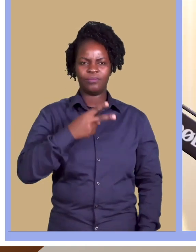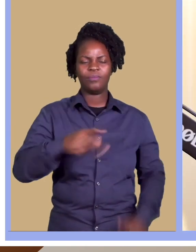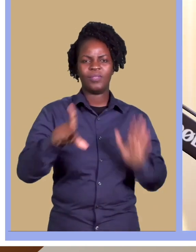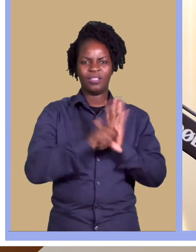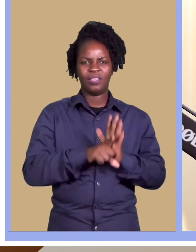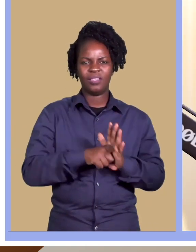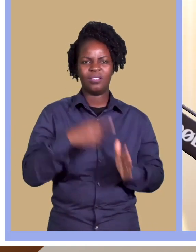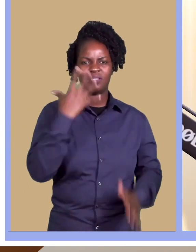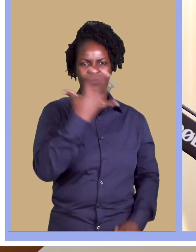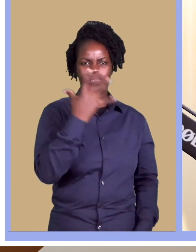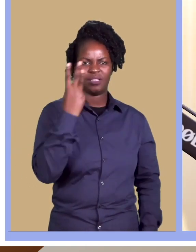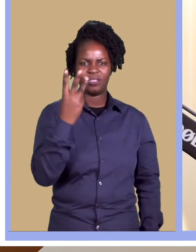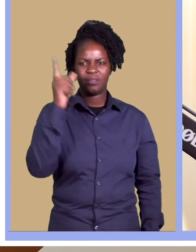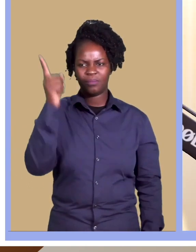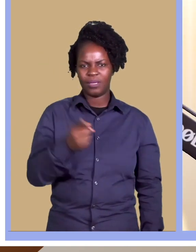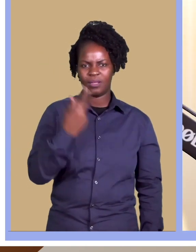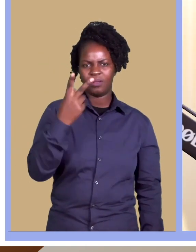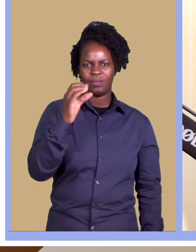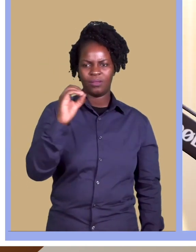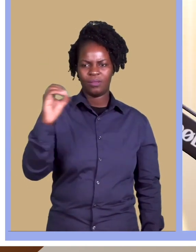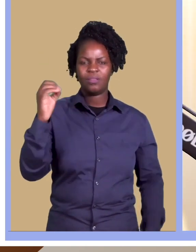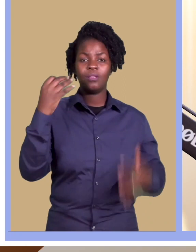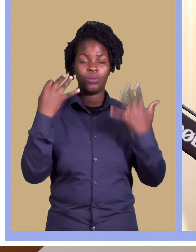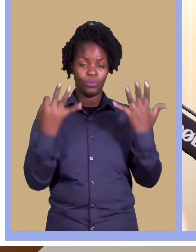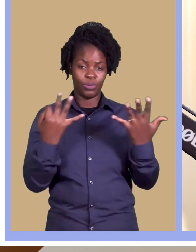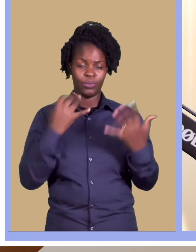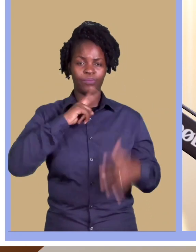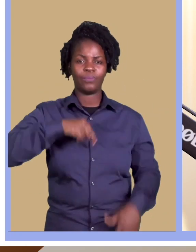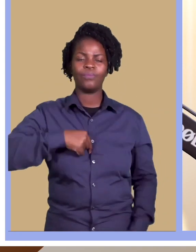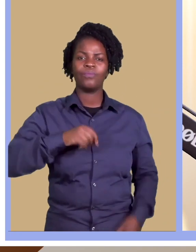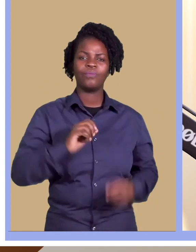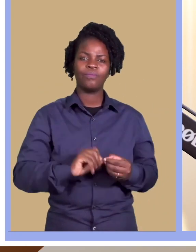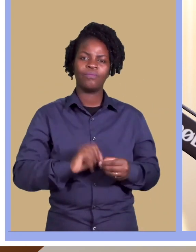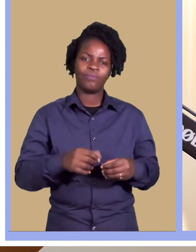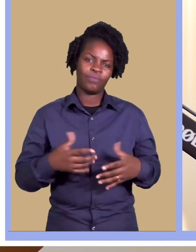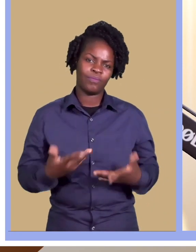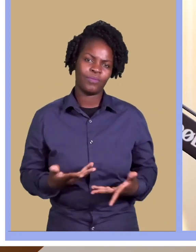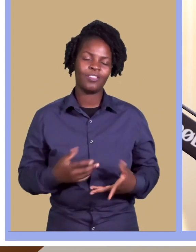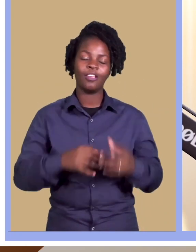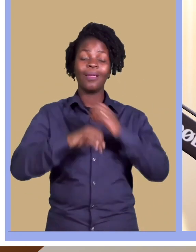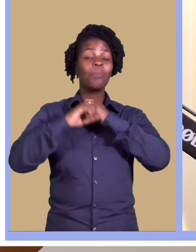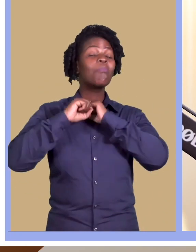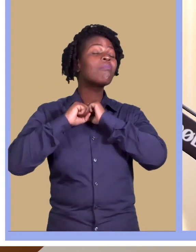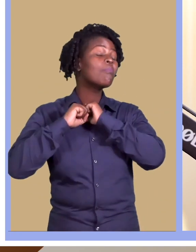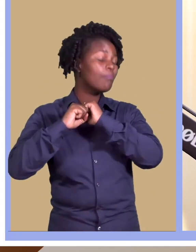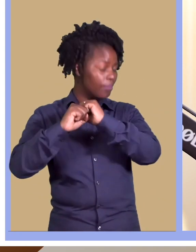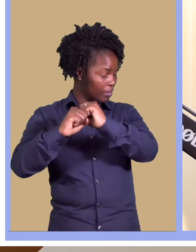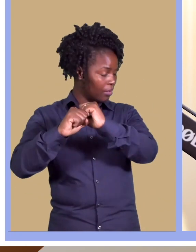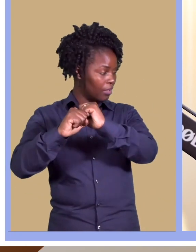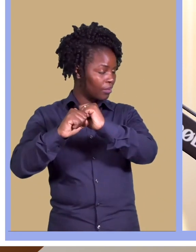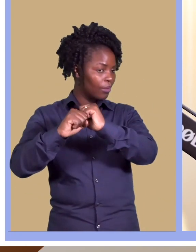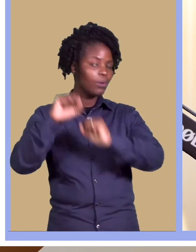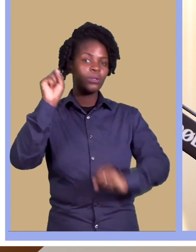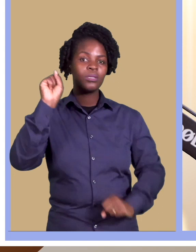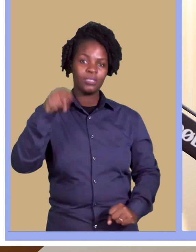caráter inovador, seu caráter obrigatório, né? Mas depois... aqui já na aplicabilidade.